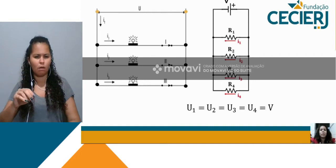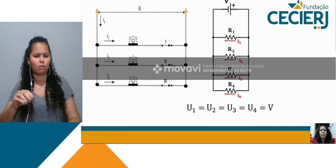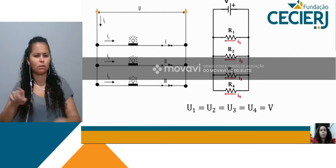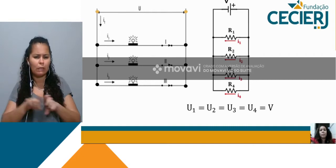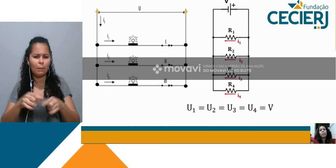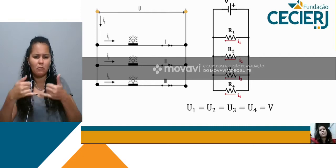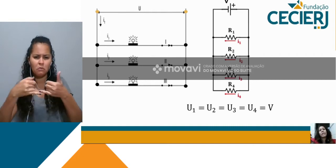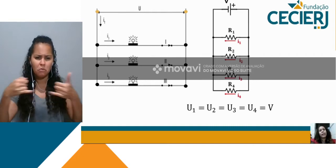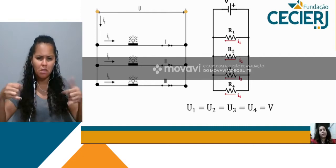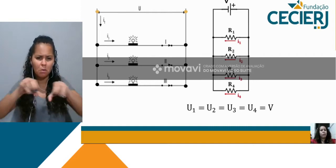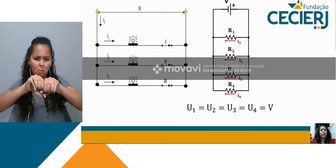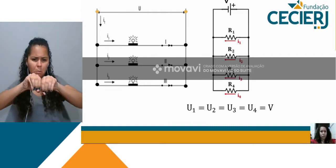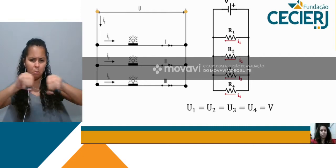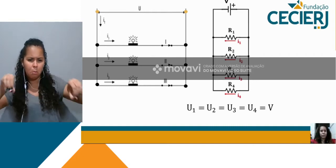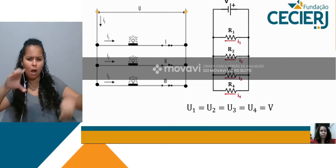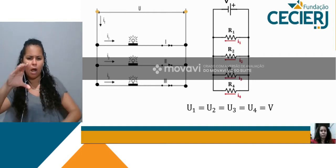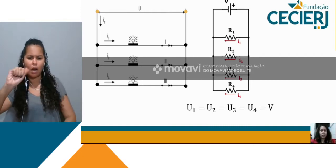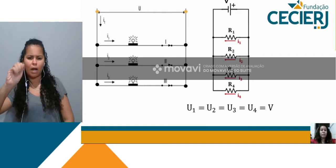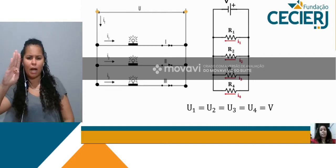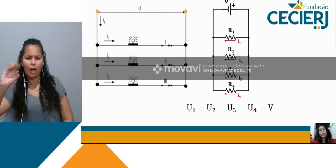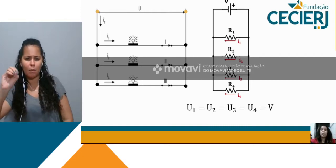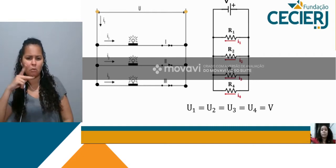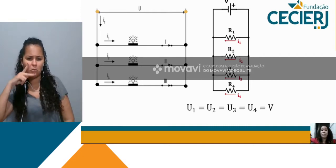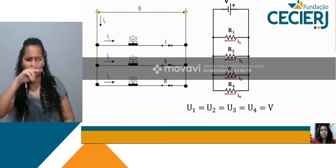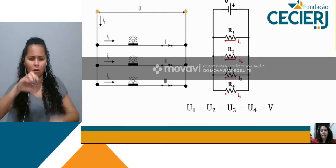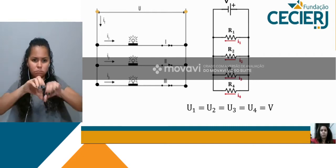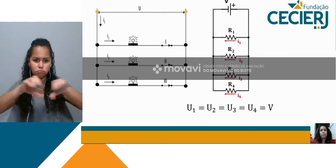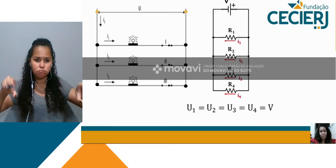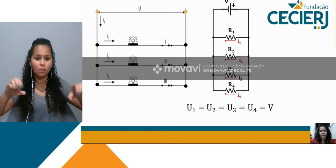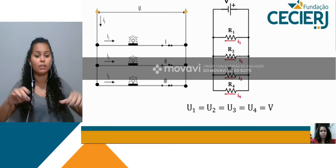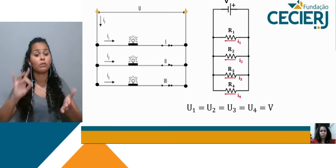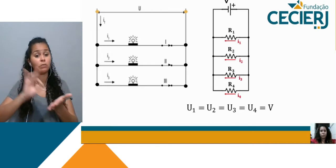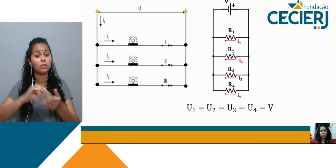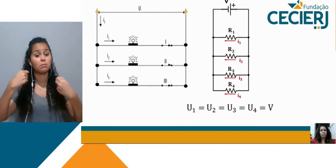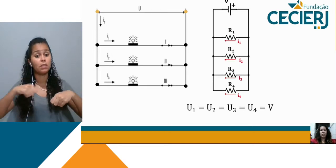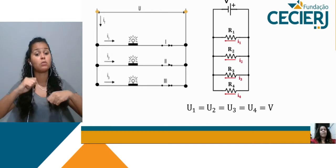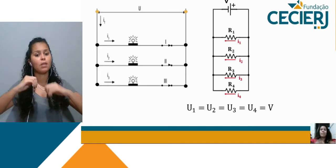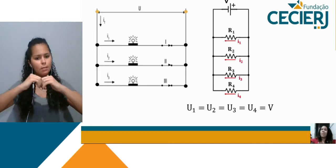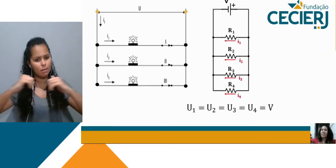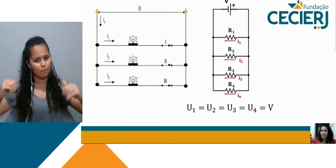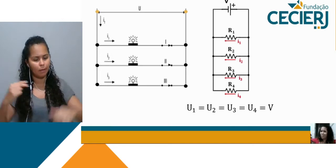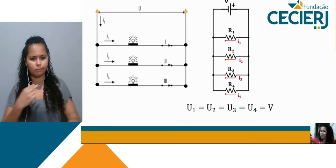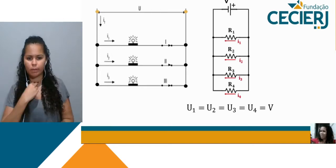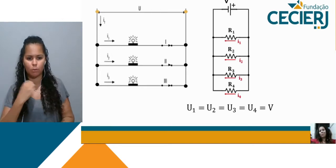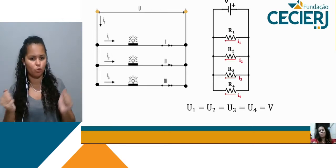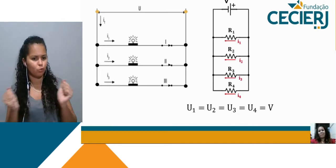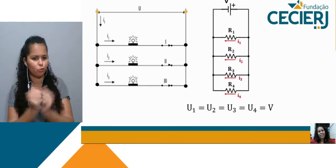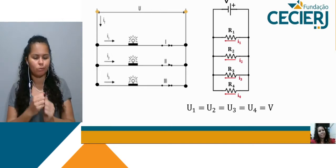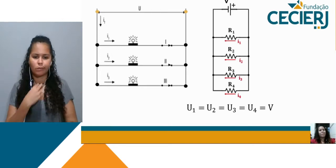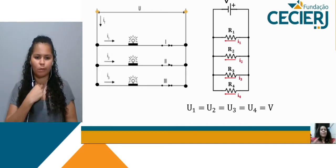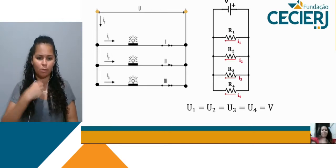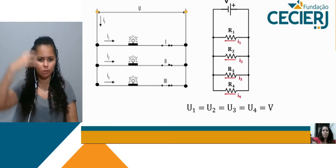muito potente, para conseguir carregar aquela corrente toda. Então, o que a gente faz na vida real? Separa os disjuntores. Não é legal ter o quê? O